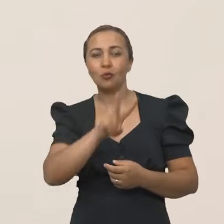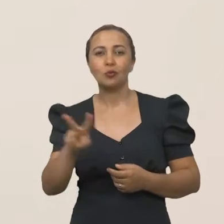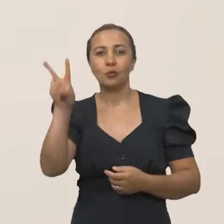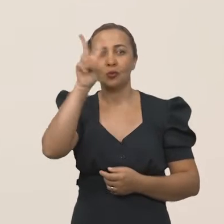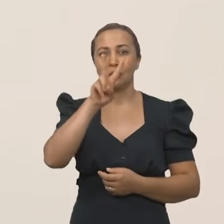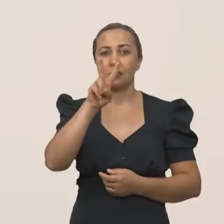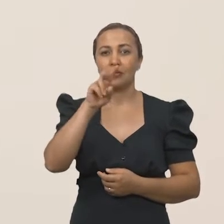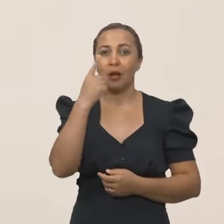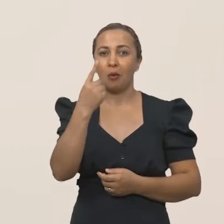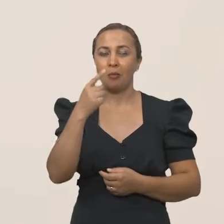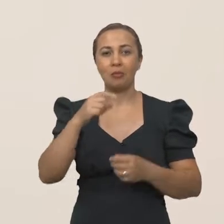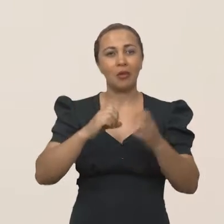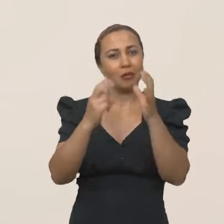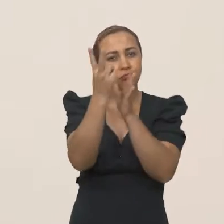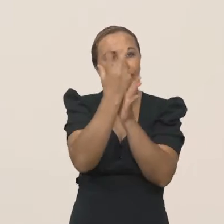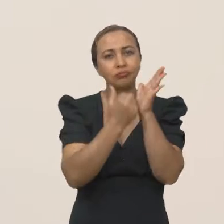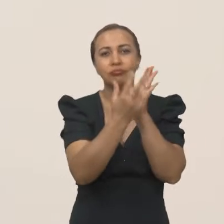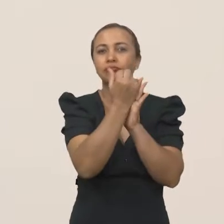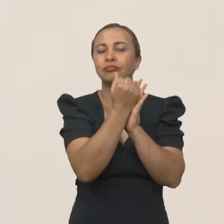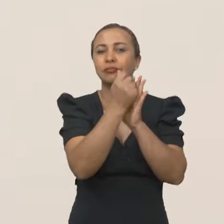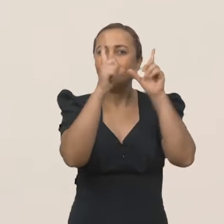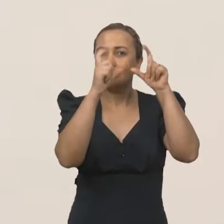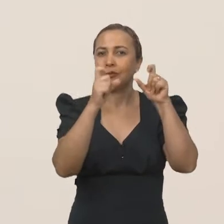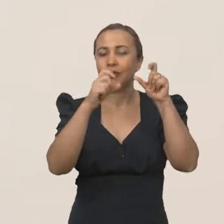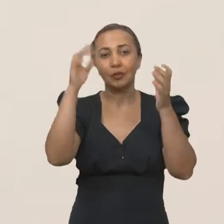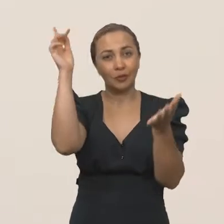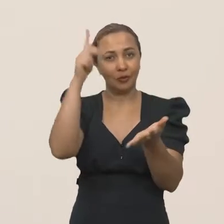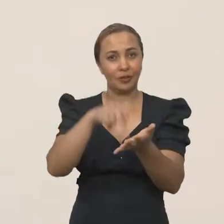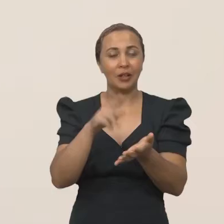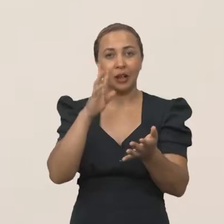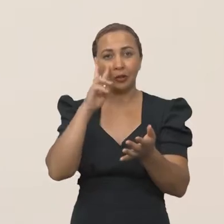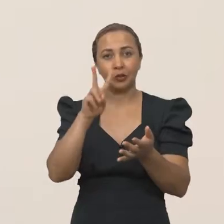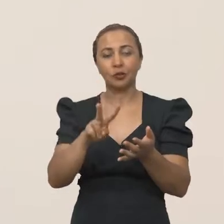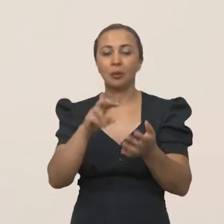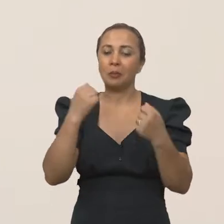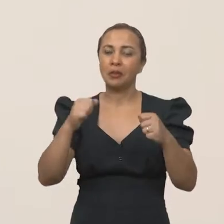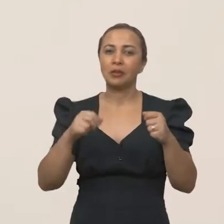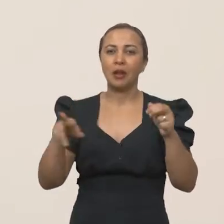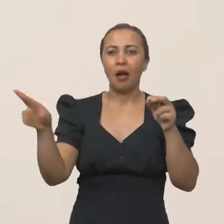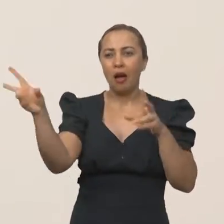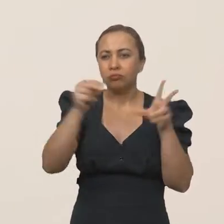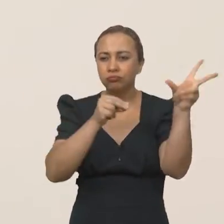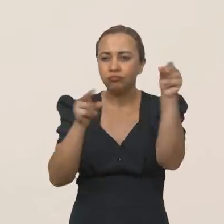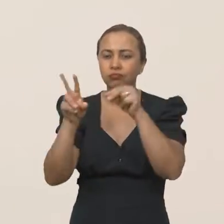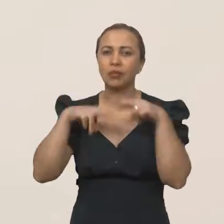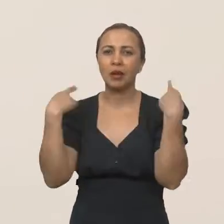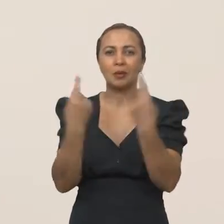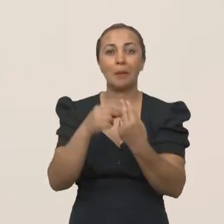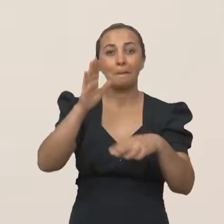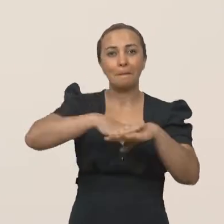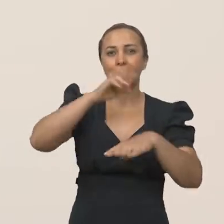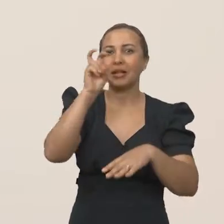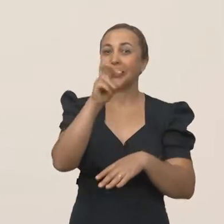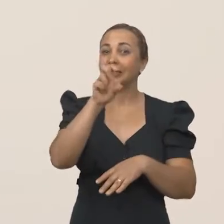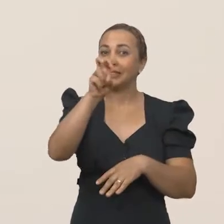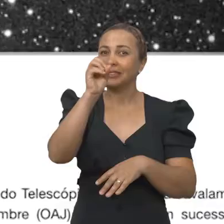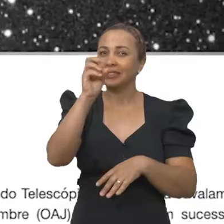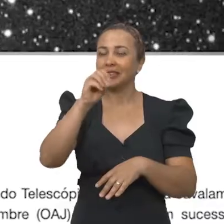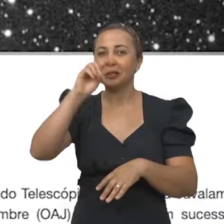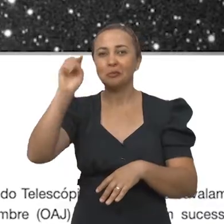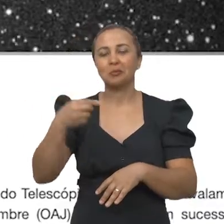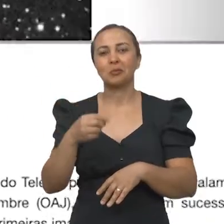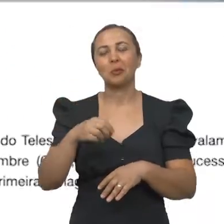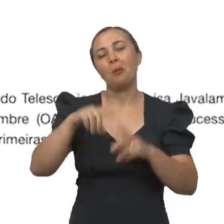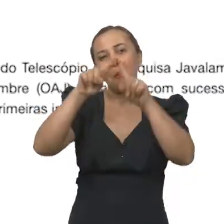Para visualizar uma de suas imagens em escala real, seria necessário reunir mais de 500 monitores